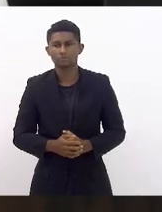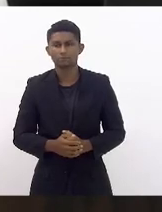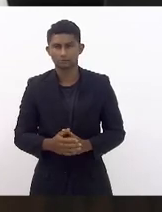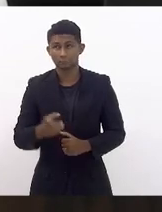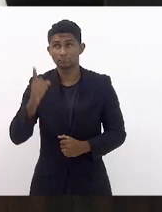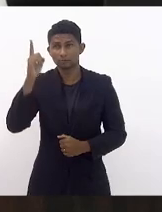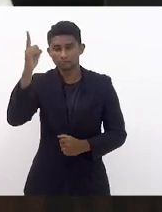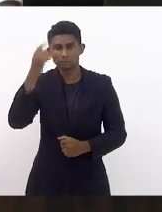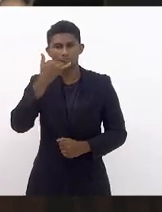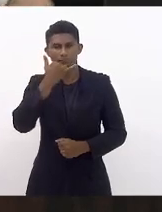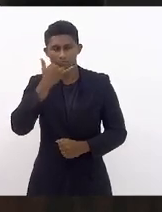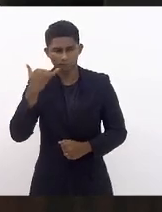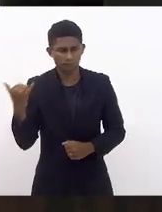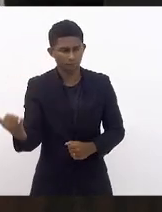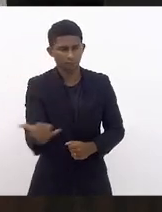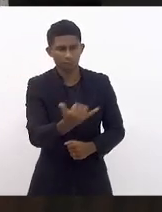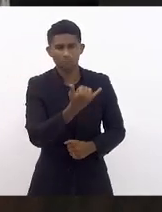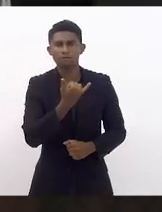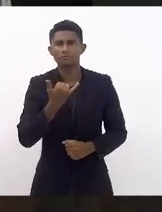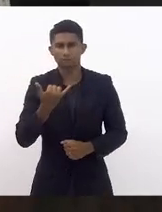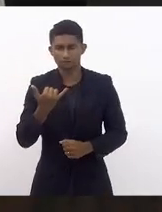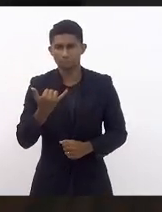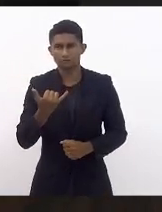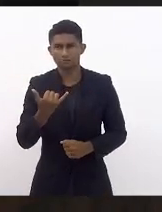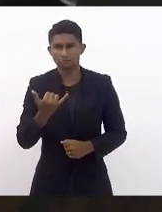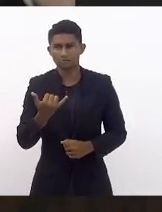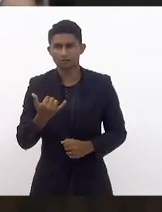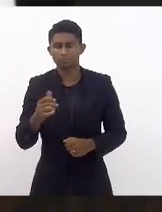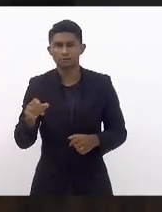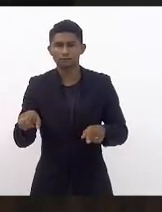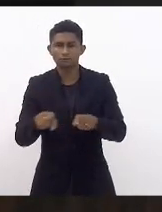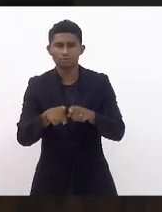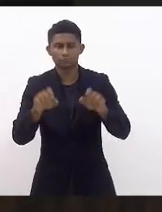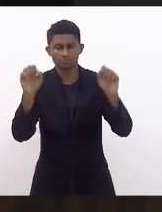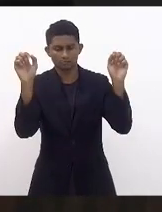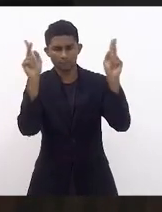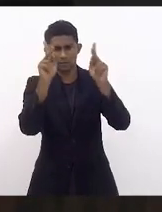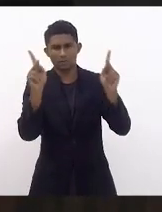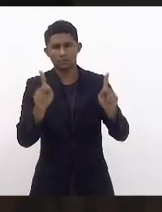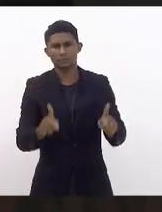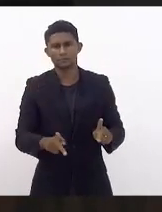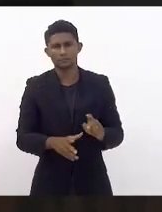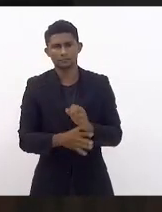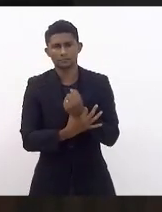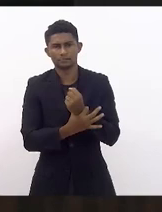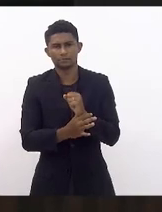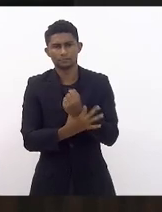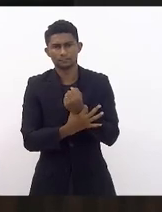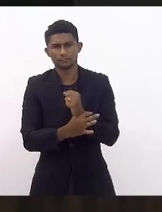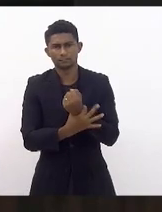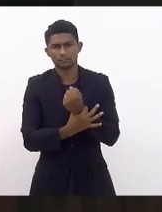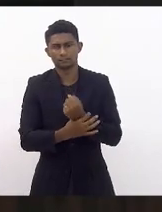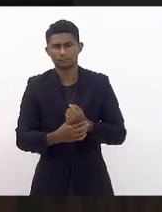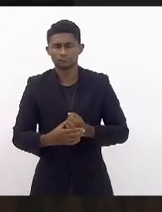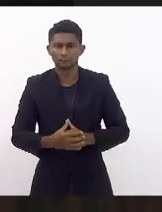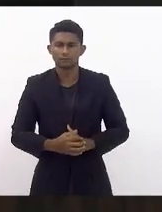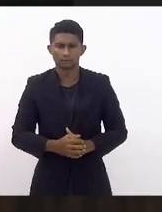perdão tu dás, paz e segurança.